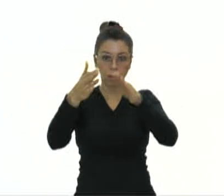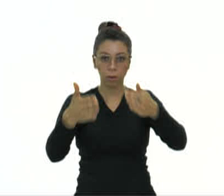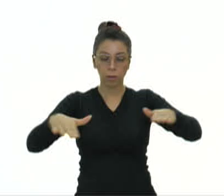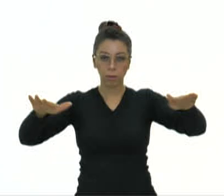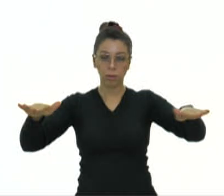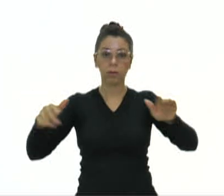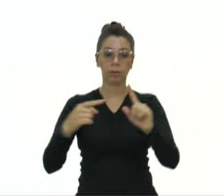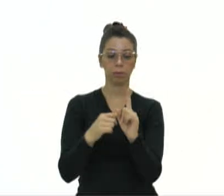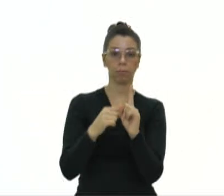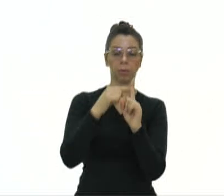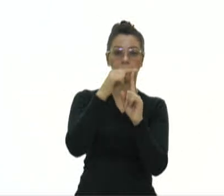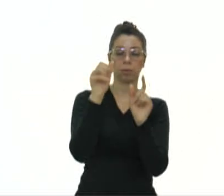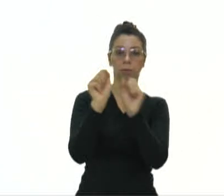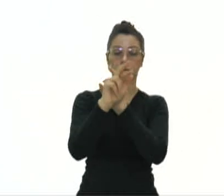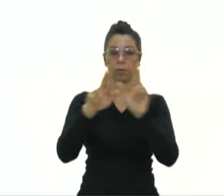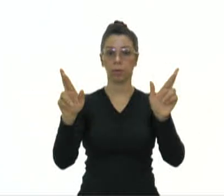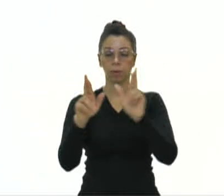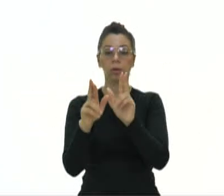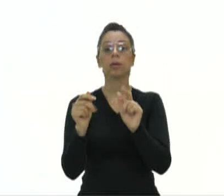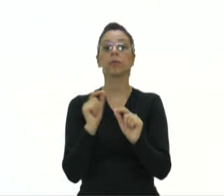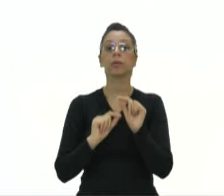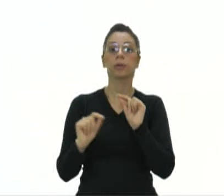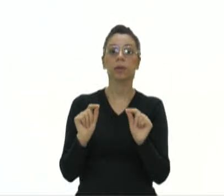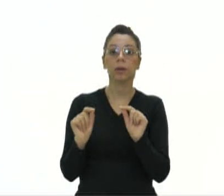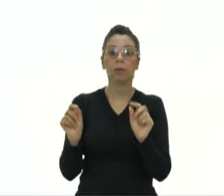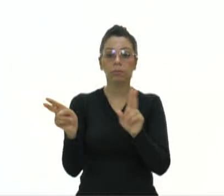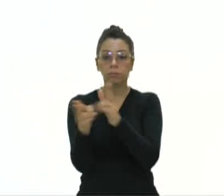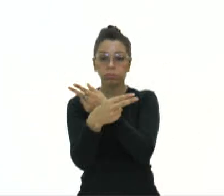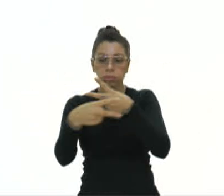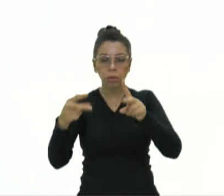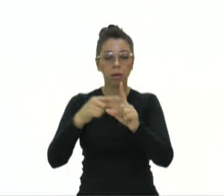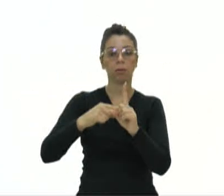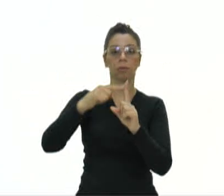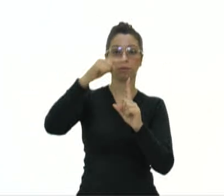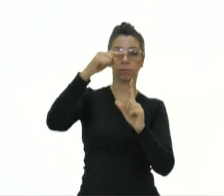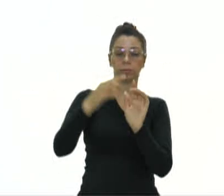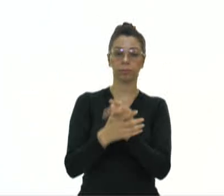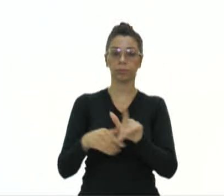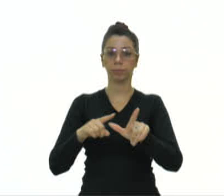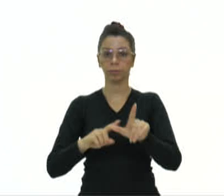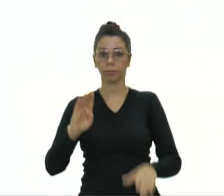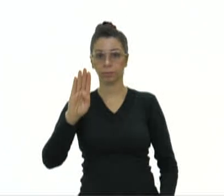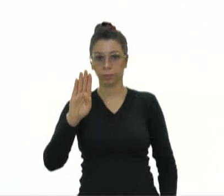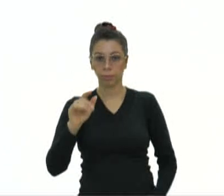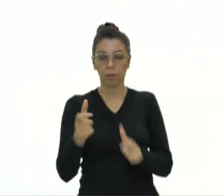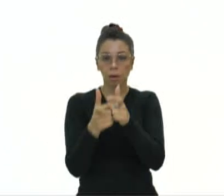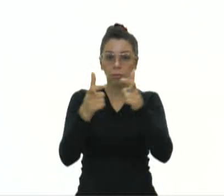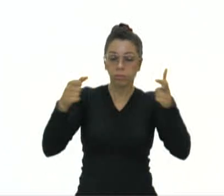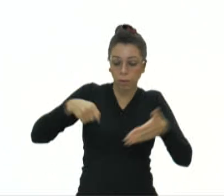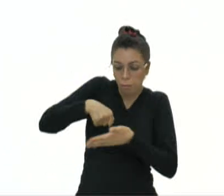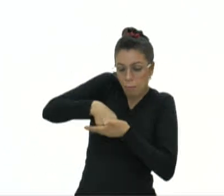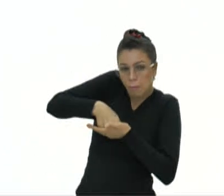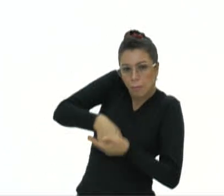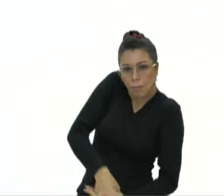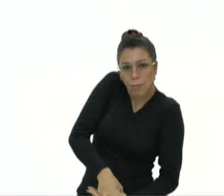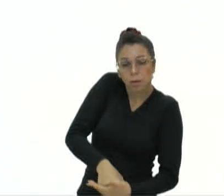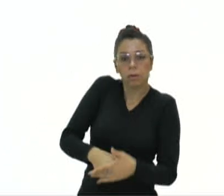do ar, umidade relativa e amplitude térmica. Letra B, amplitude, pressão